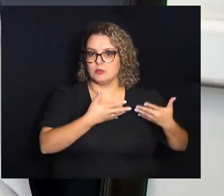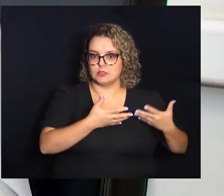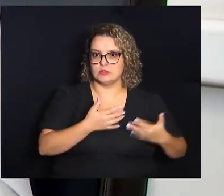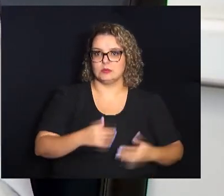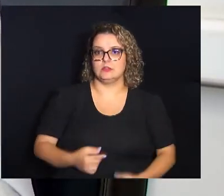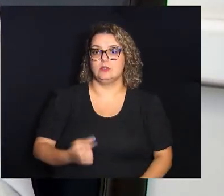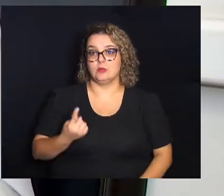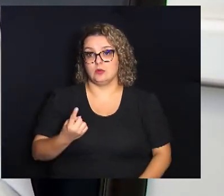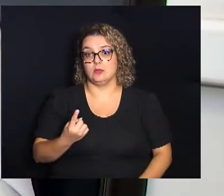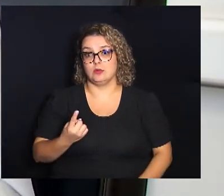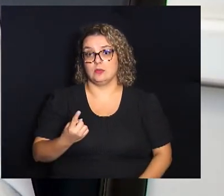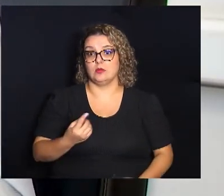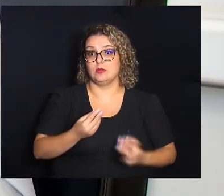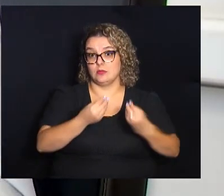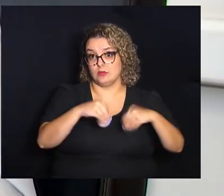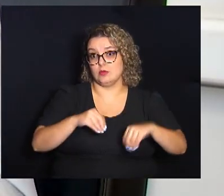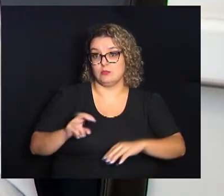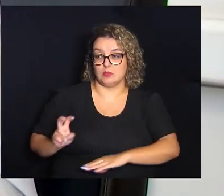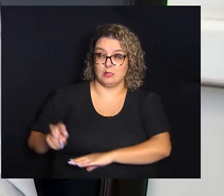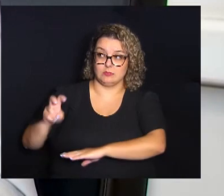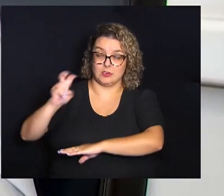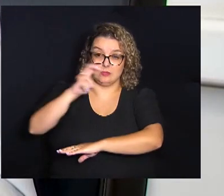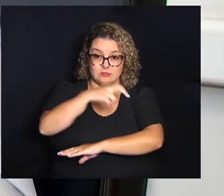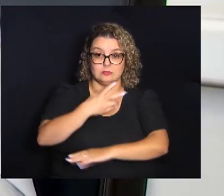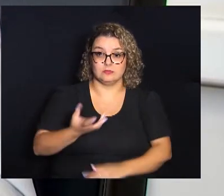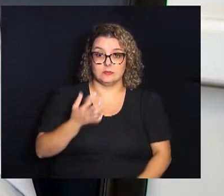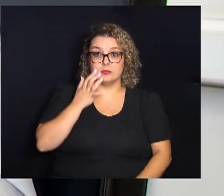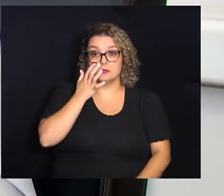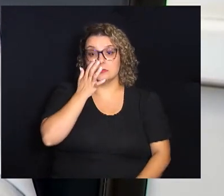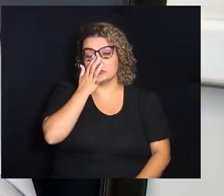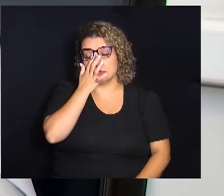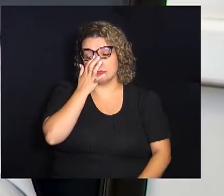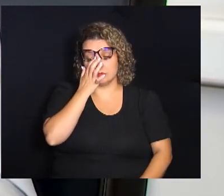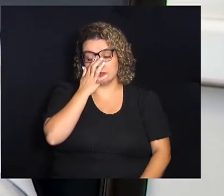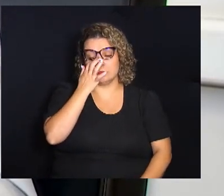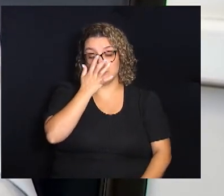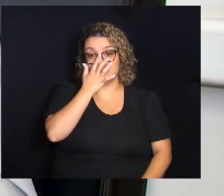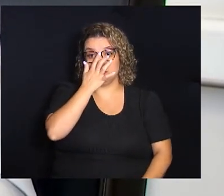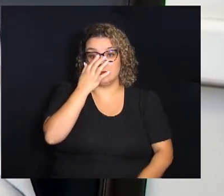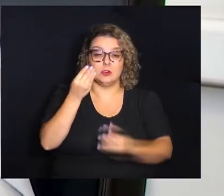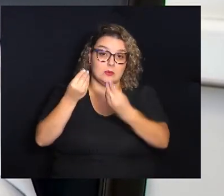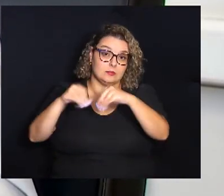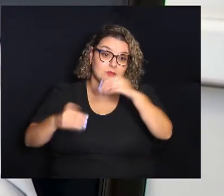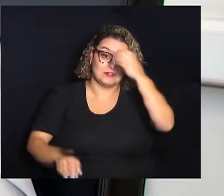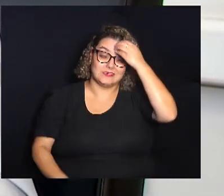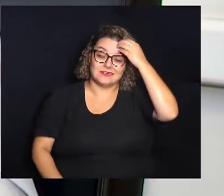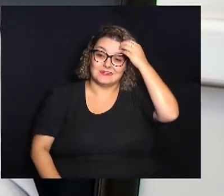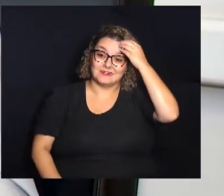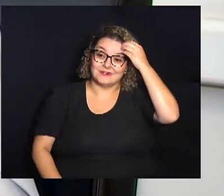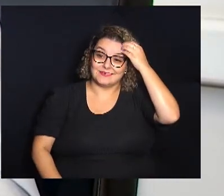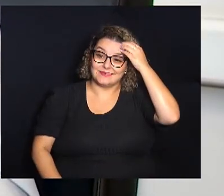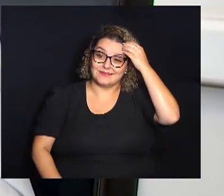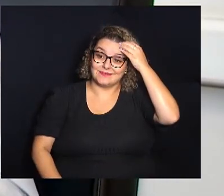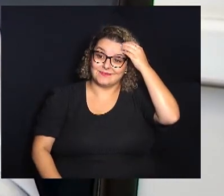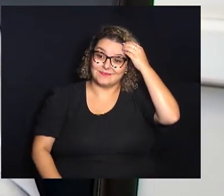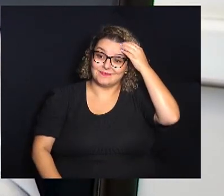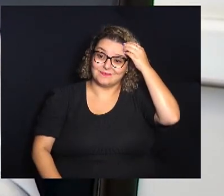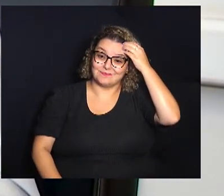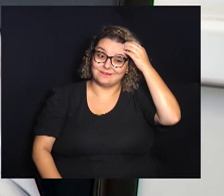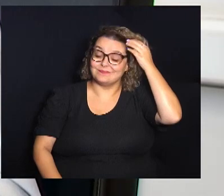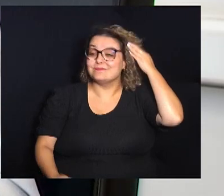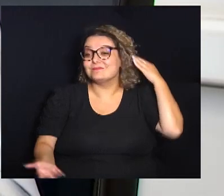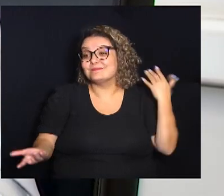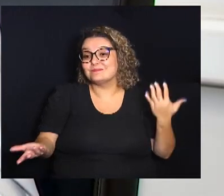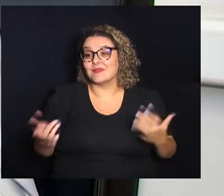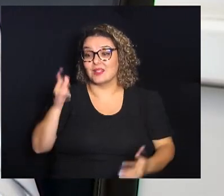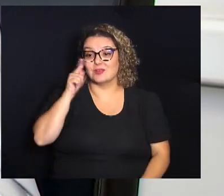uma delas ficou danificada. E uma passagem de fauna danificada, ela não tem, né, ela não